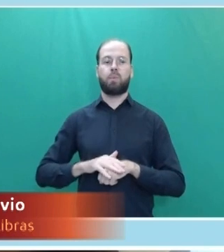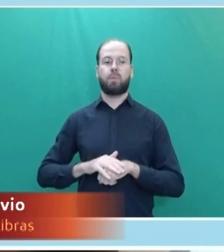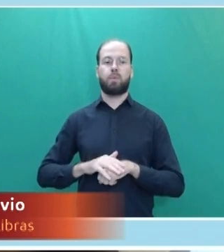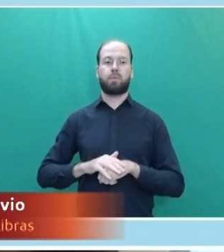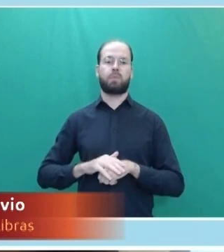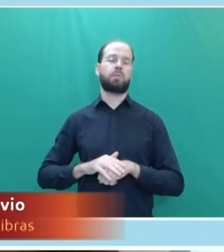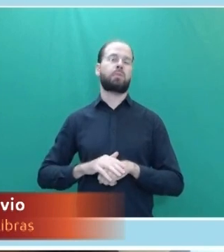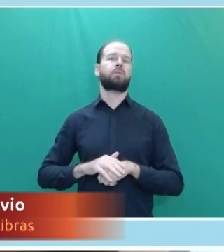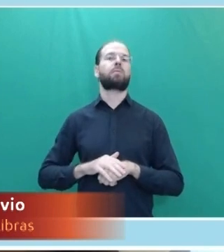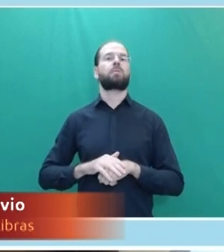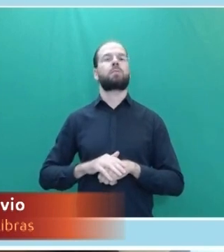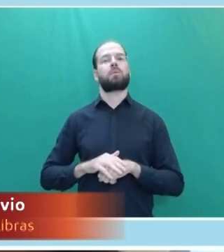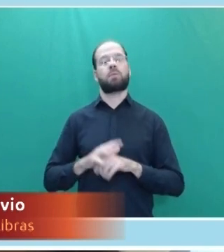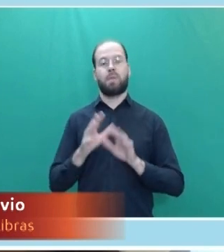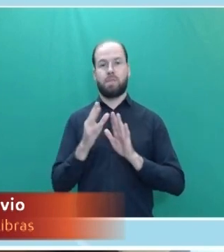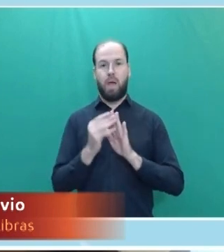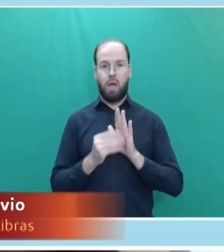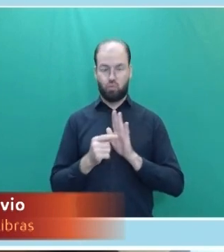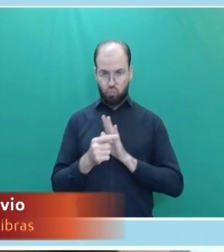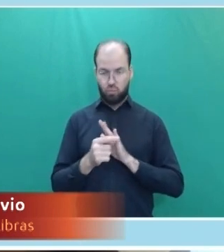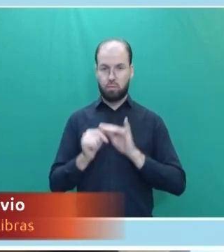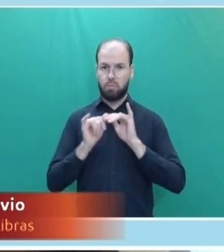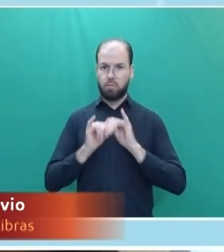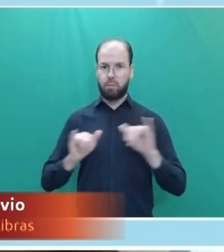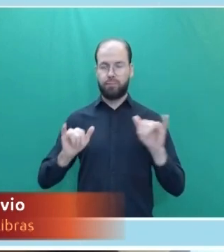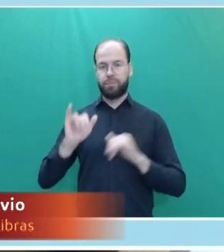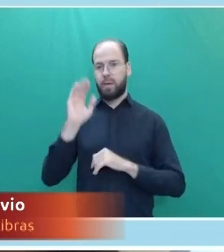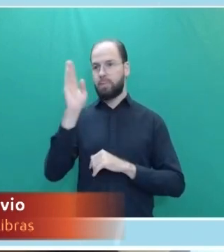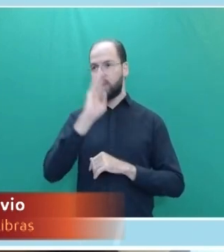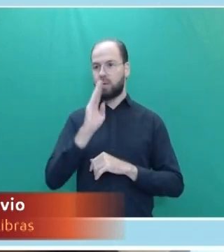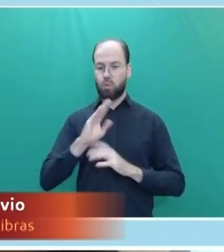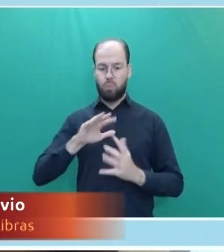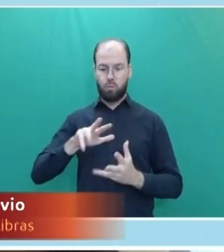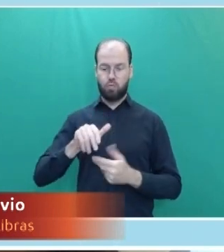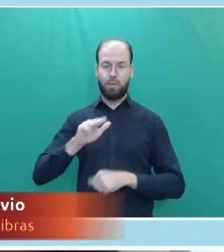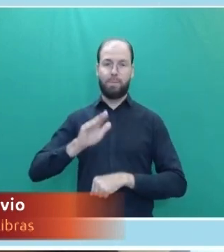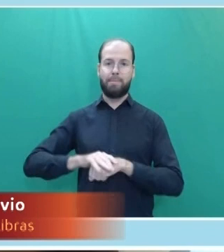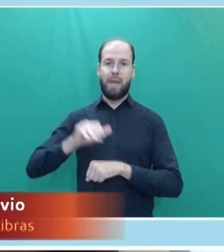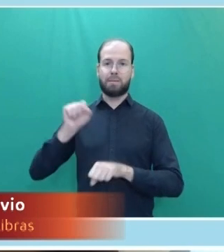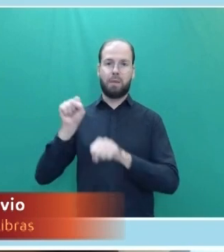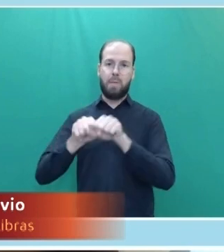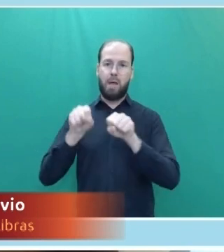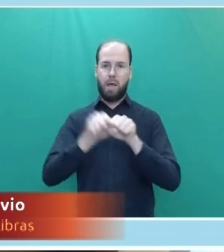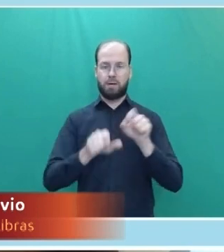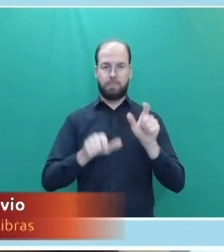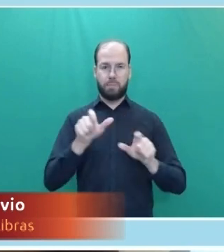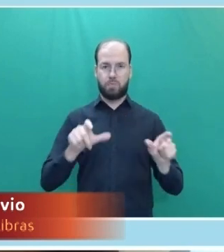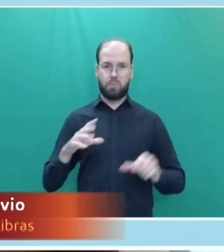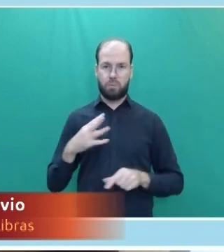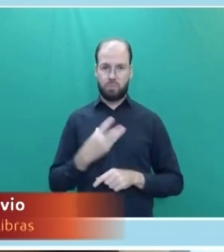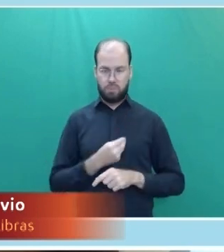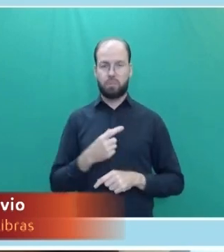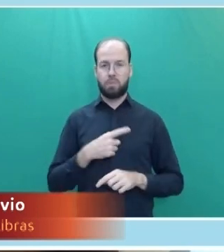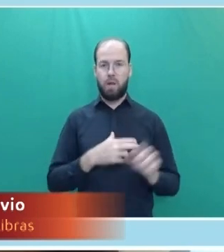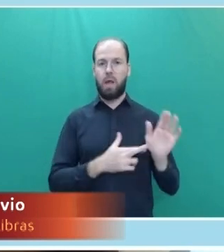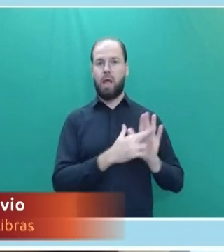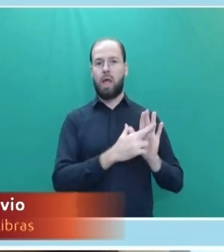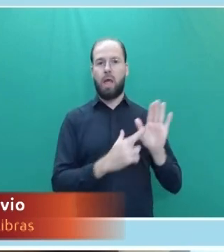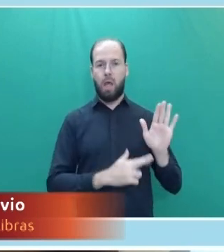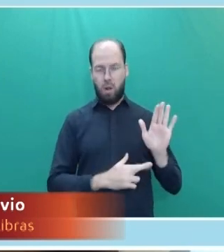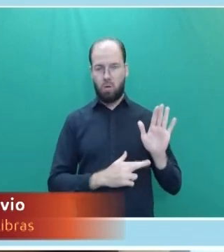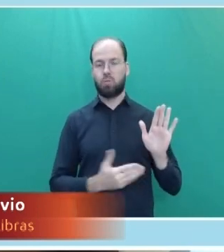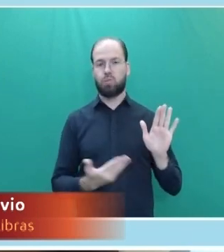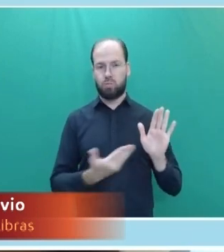esse dado de que o Brasil é o país que mais mata, né, pessoas trans e travestis no mundo, ele vem de um relatório que ele é produzido anualmente pela ANTRA, né,